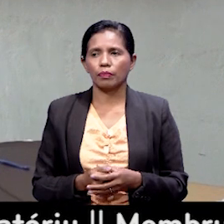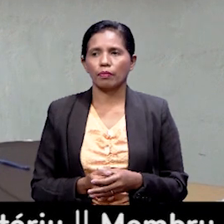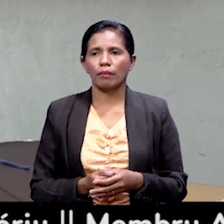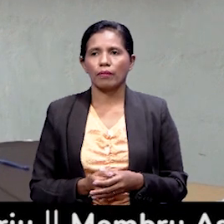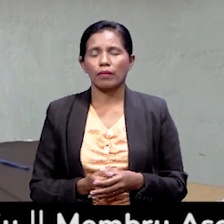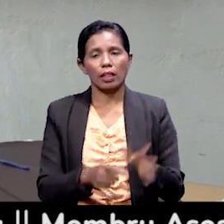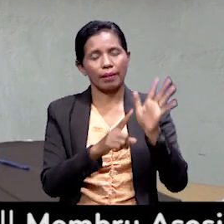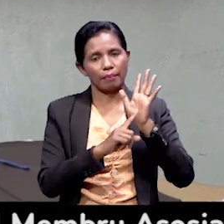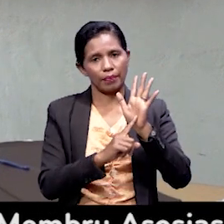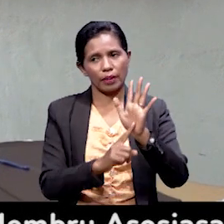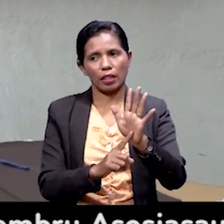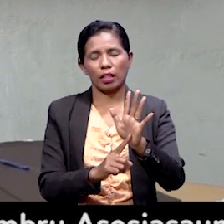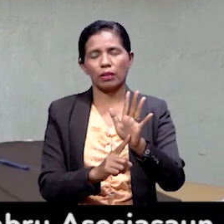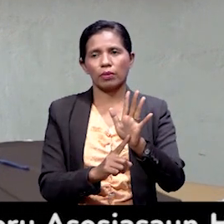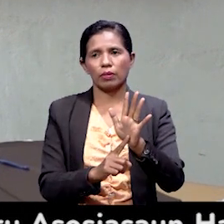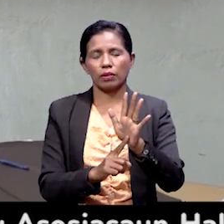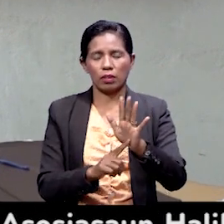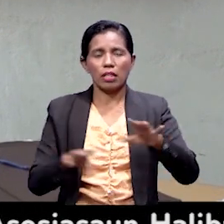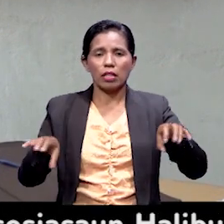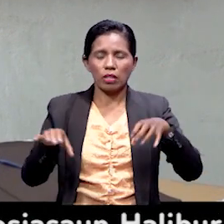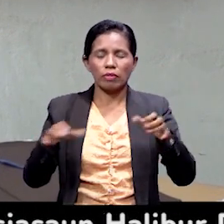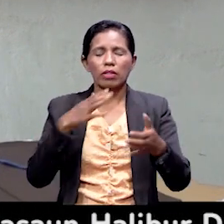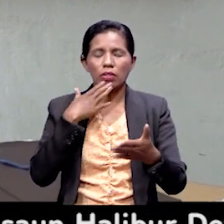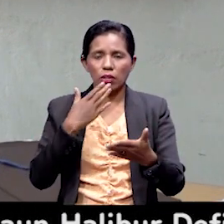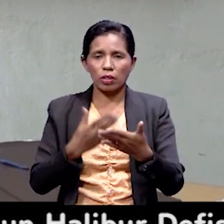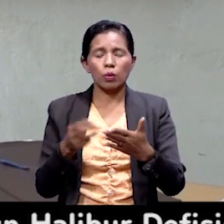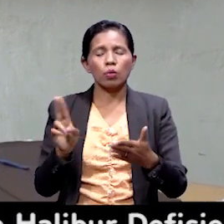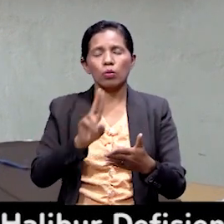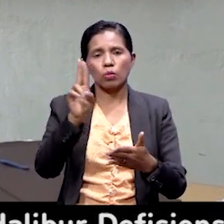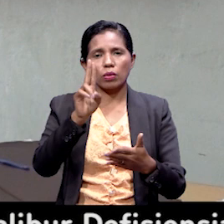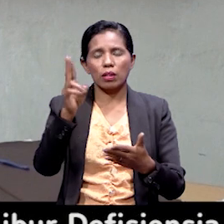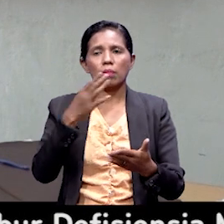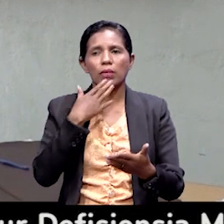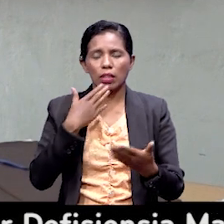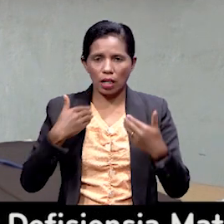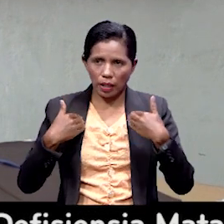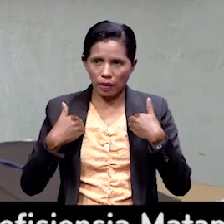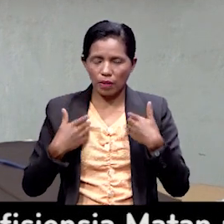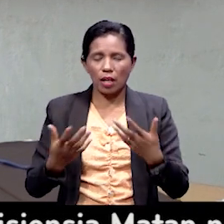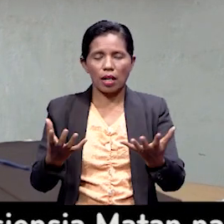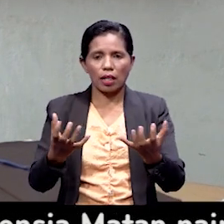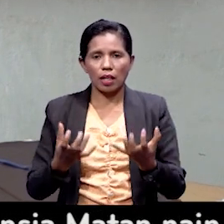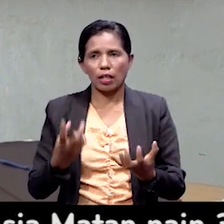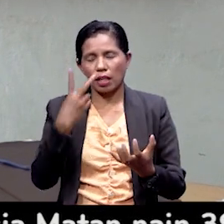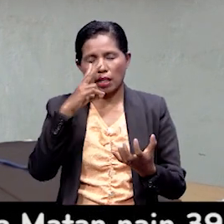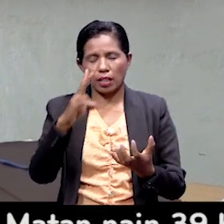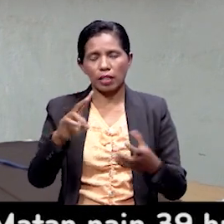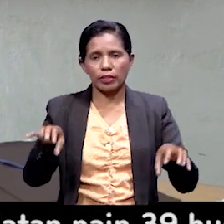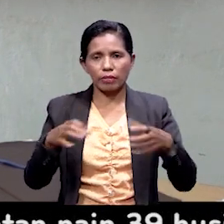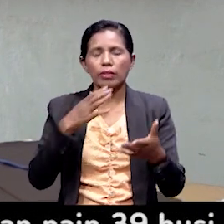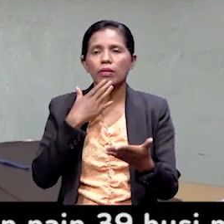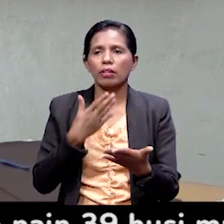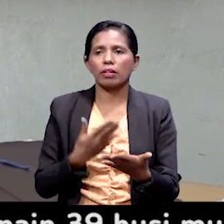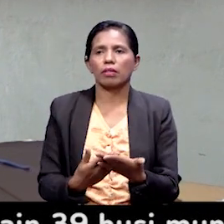katudu kuantidadi servisu ezekusau ne bemak iha me be hakar kare kualidadi